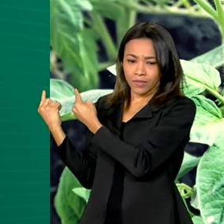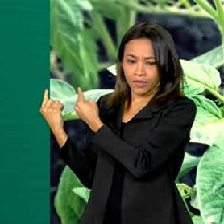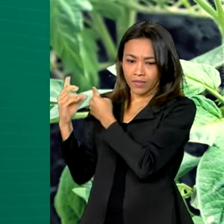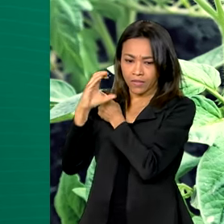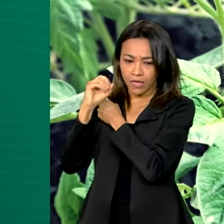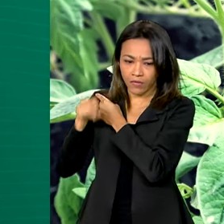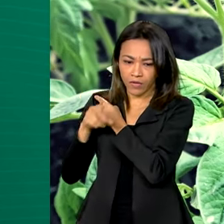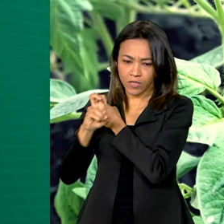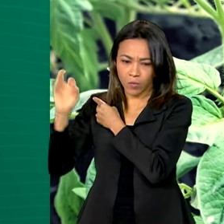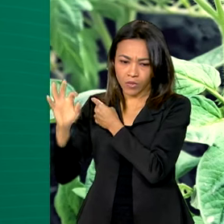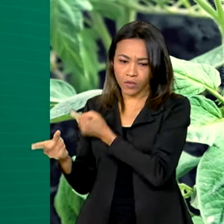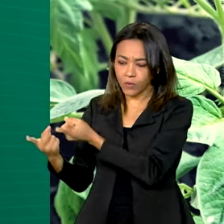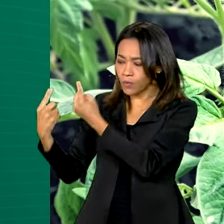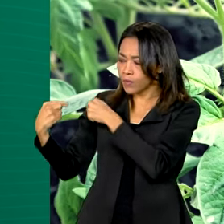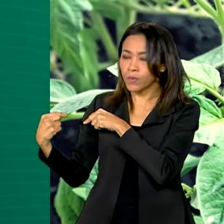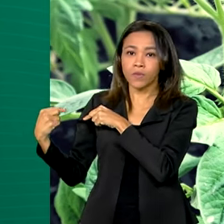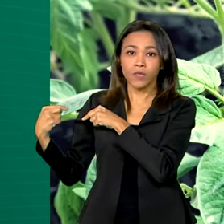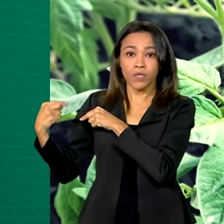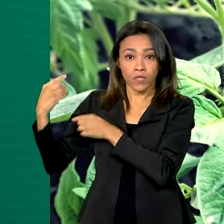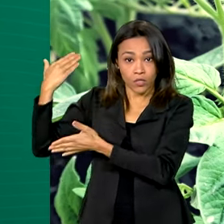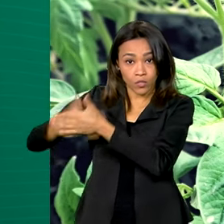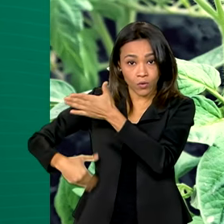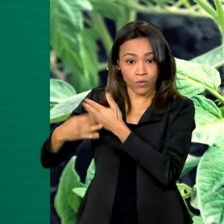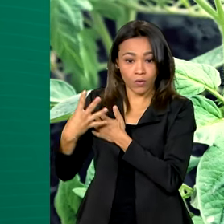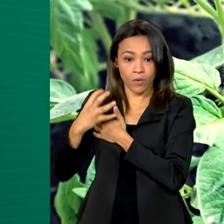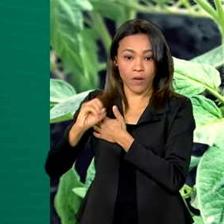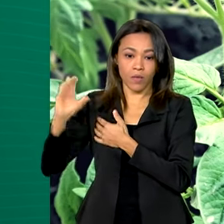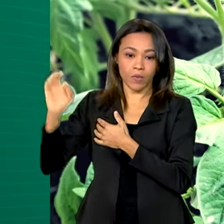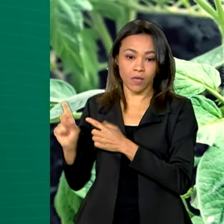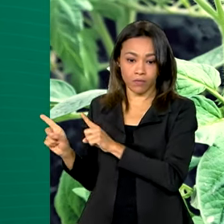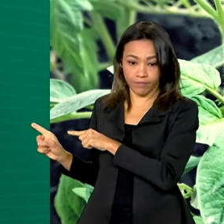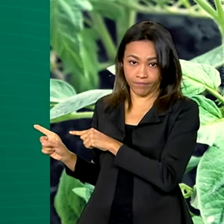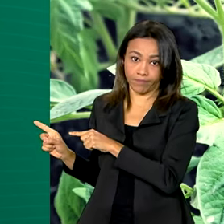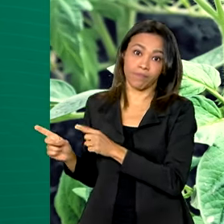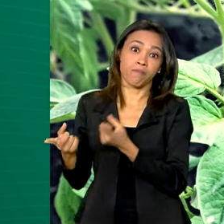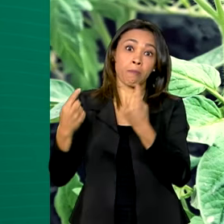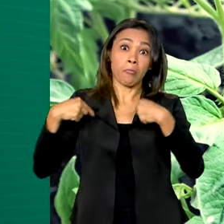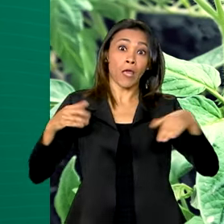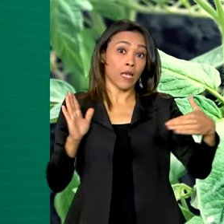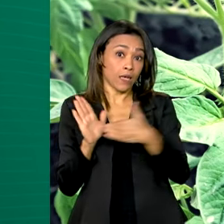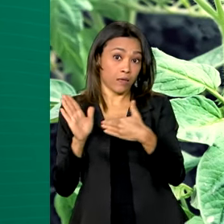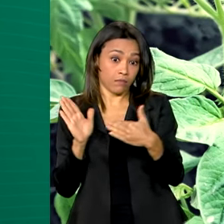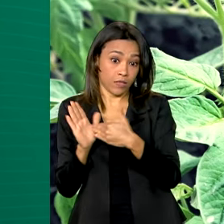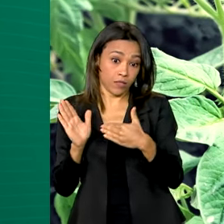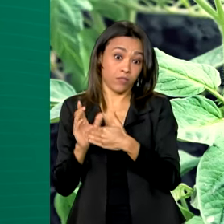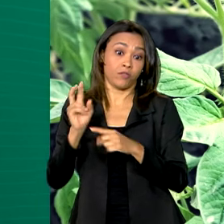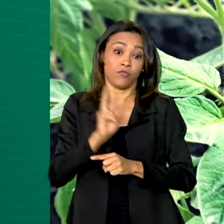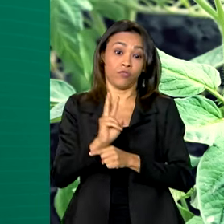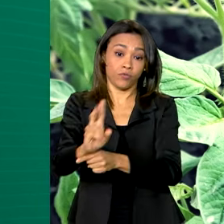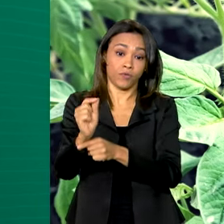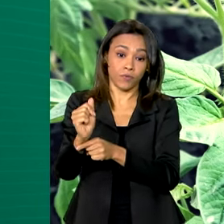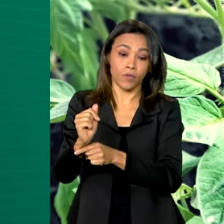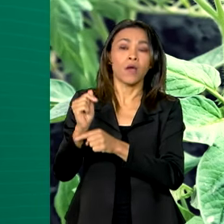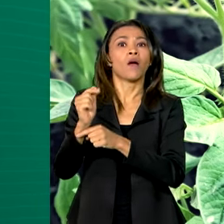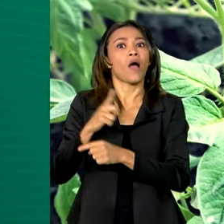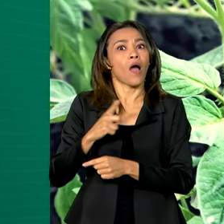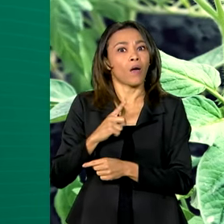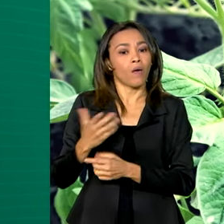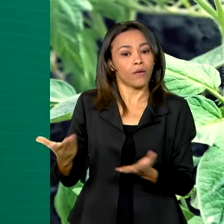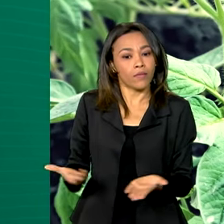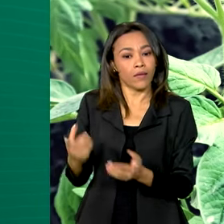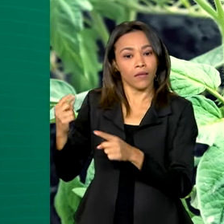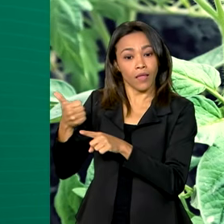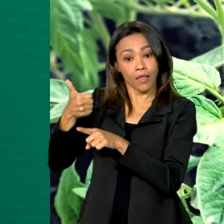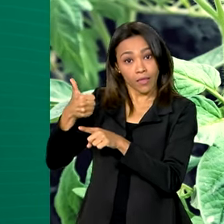0,5% e desconto de até 40% para quem paga em dia. O limite de crédito para as famílias foi ampliado de 10